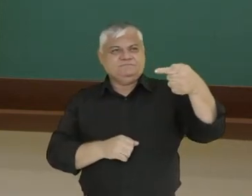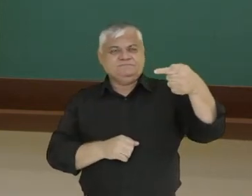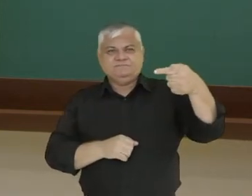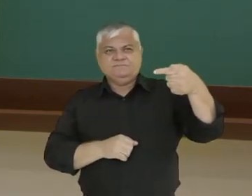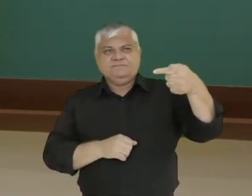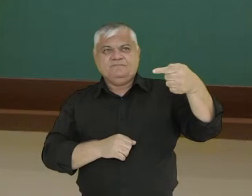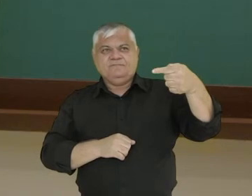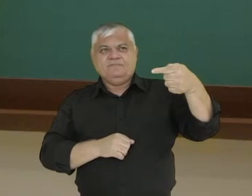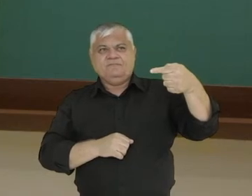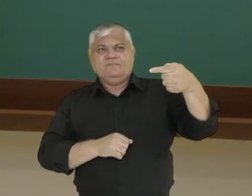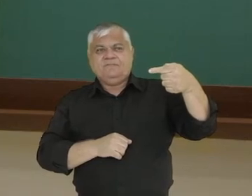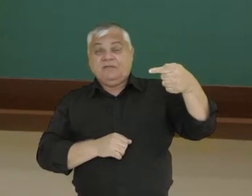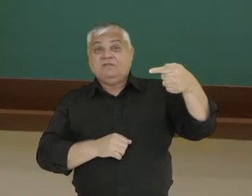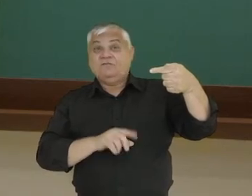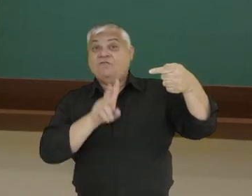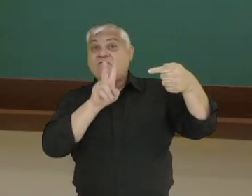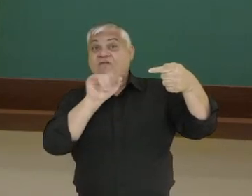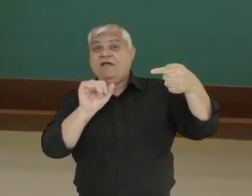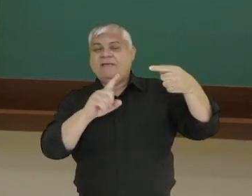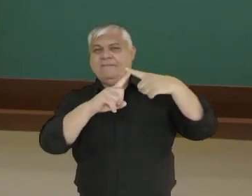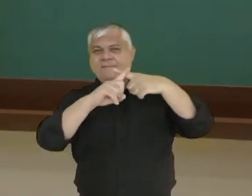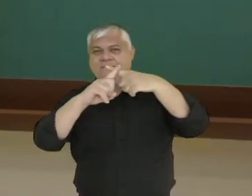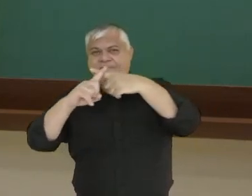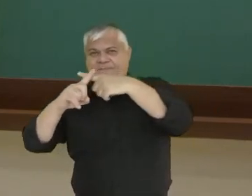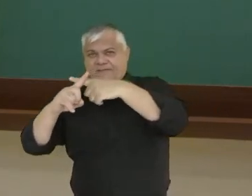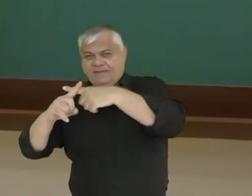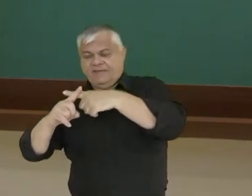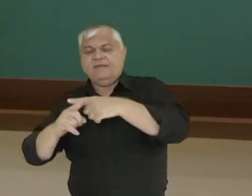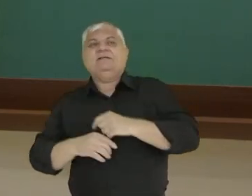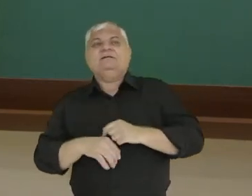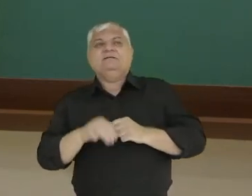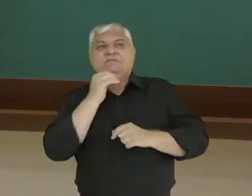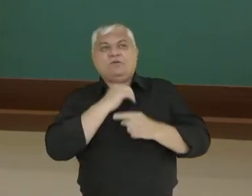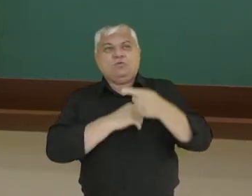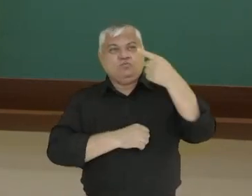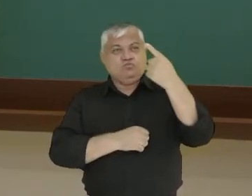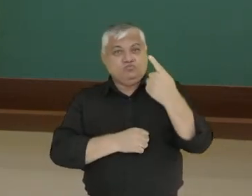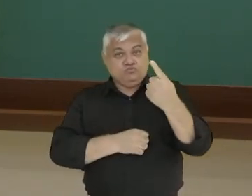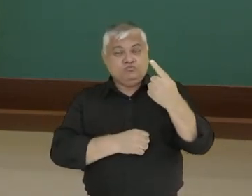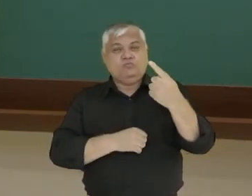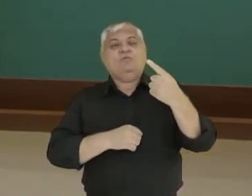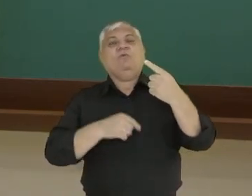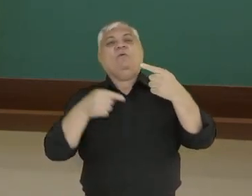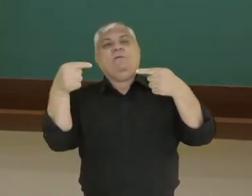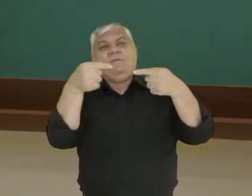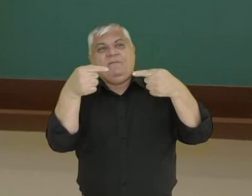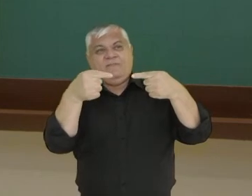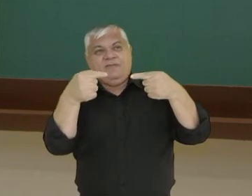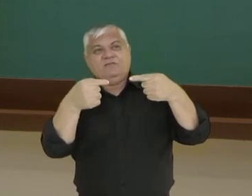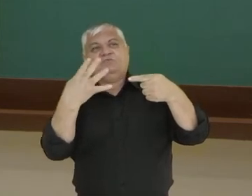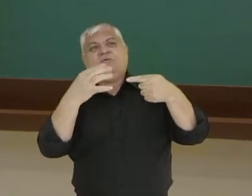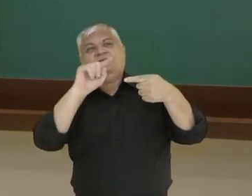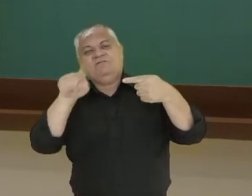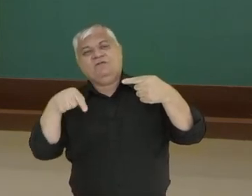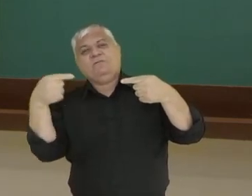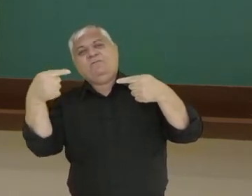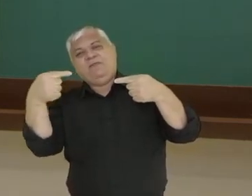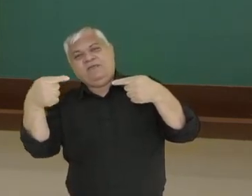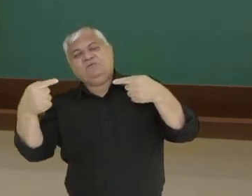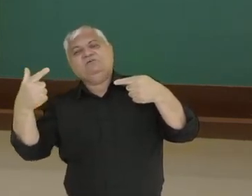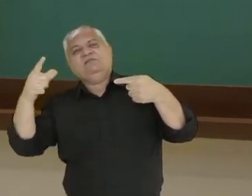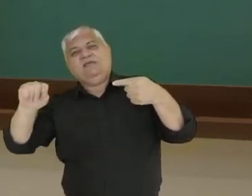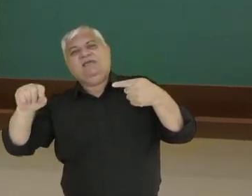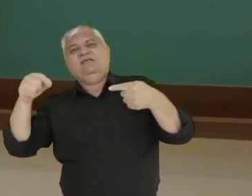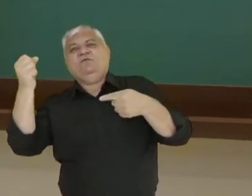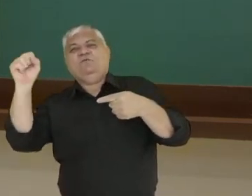vai multiplicar cada um deles. Então, ficou log de 1 menos log de 4,8 menos log de